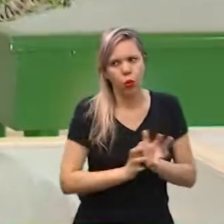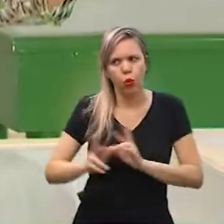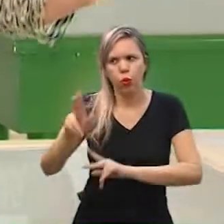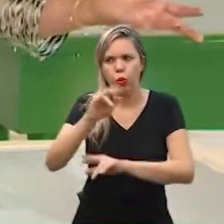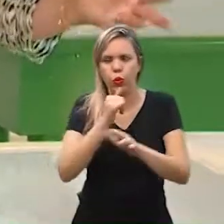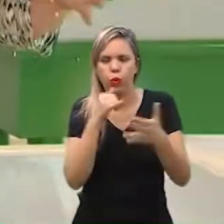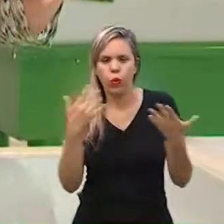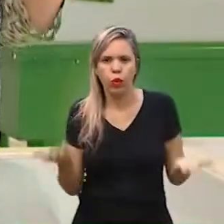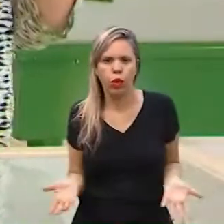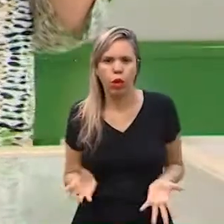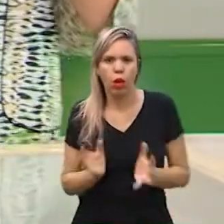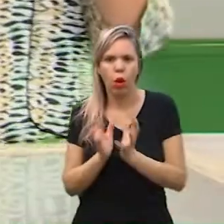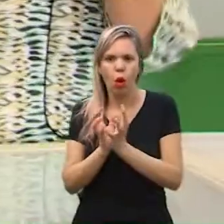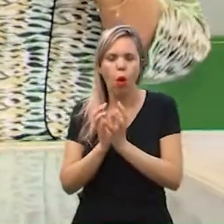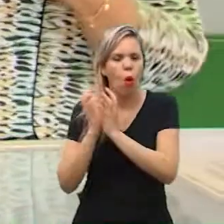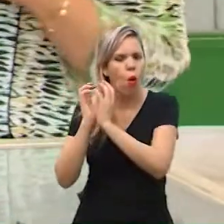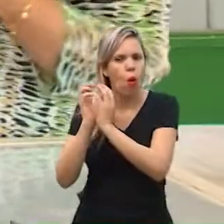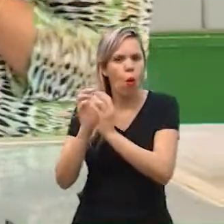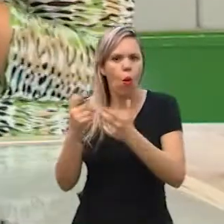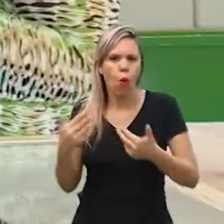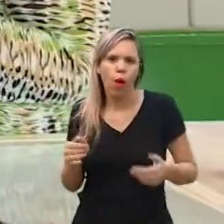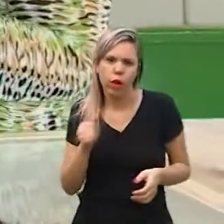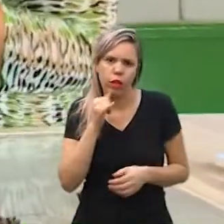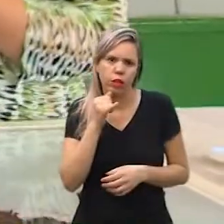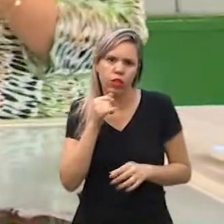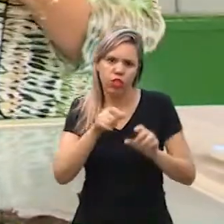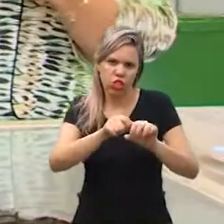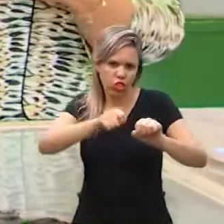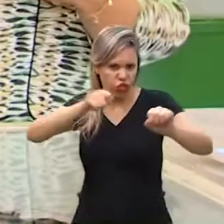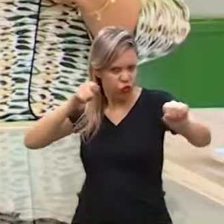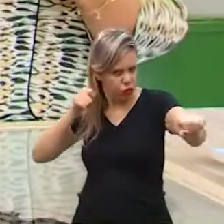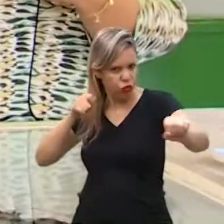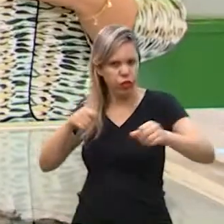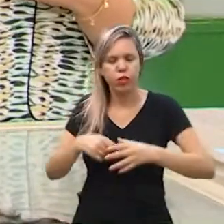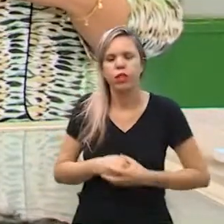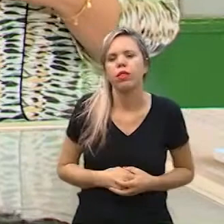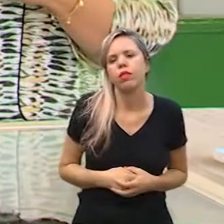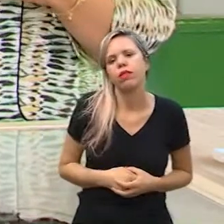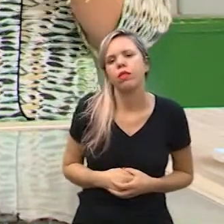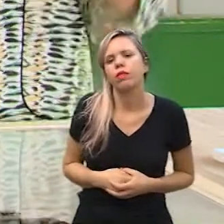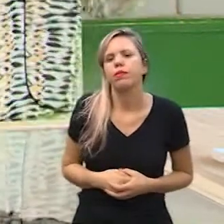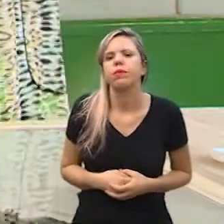como cocares, como flechas,